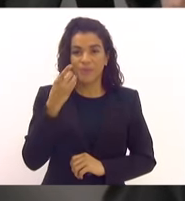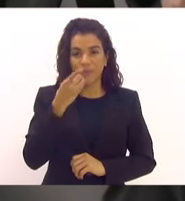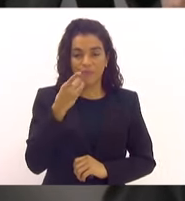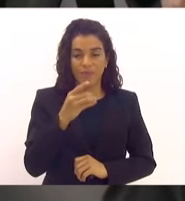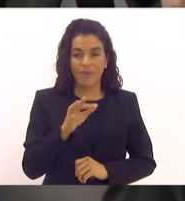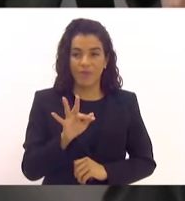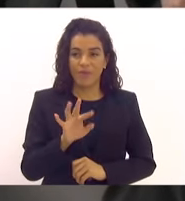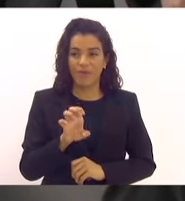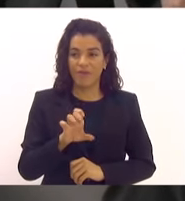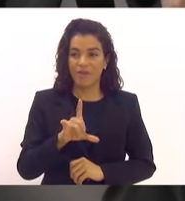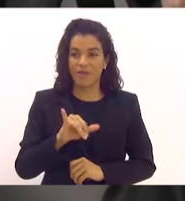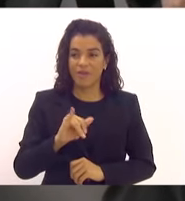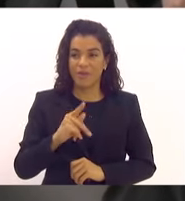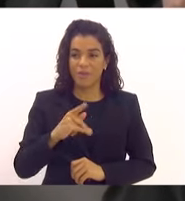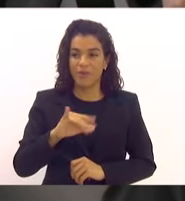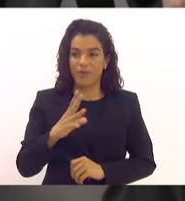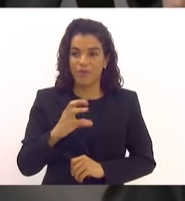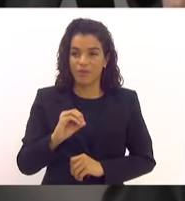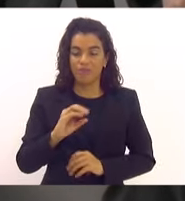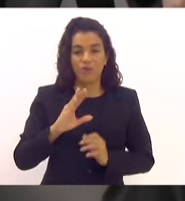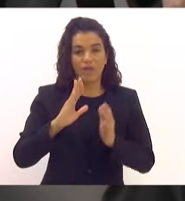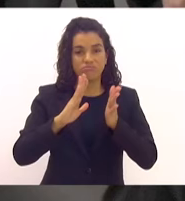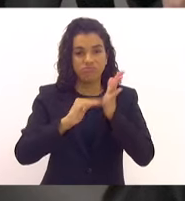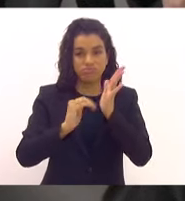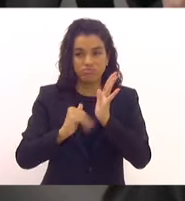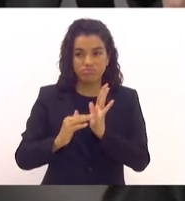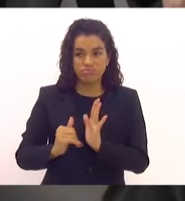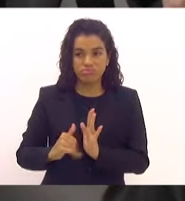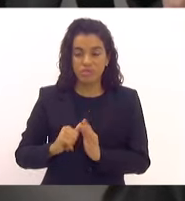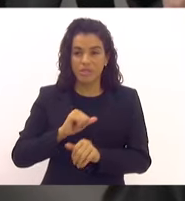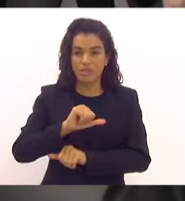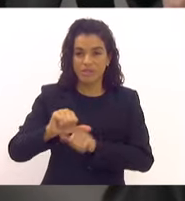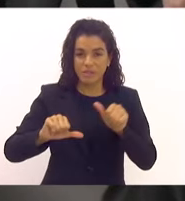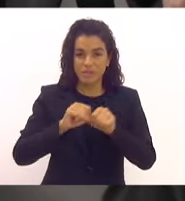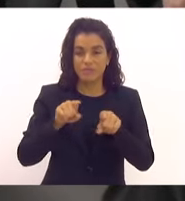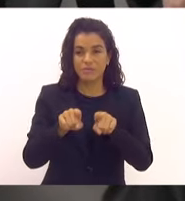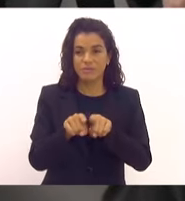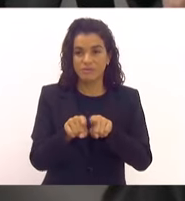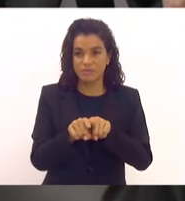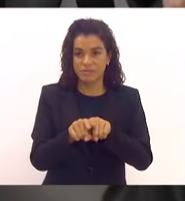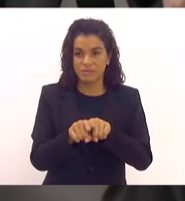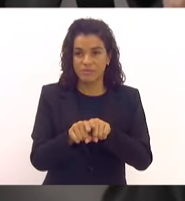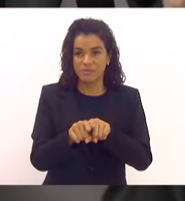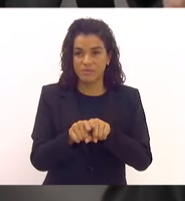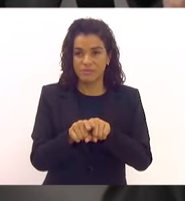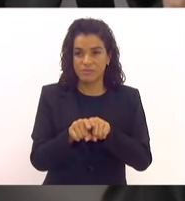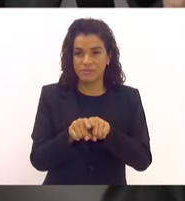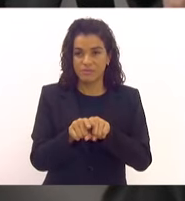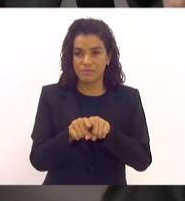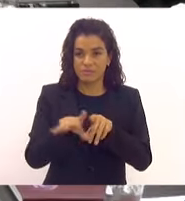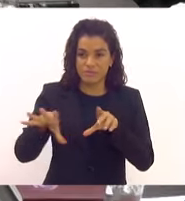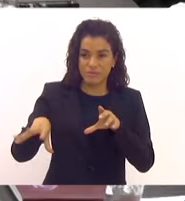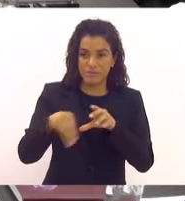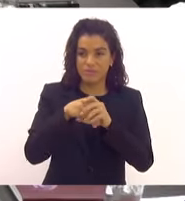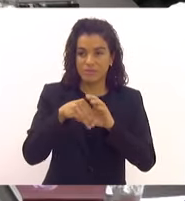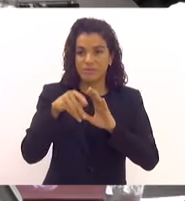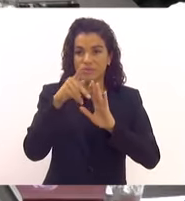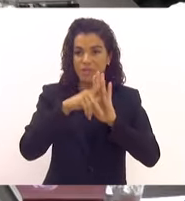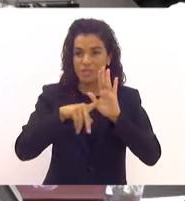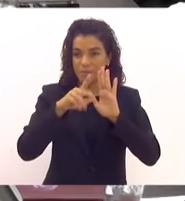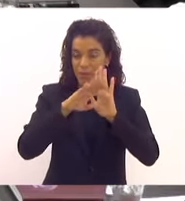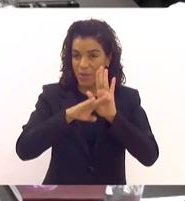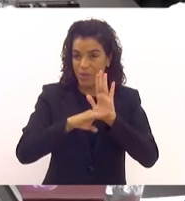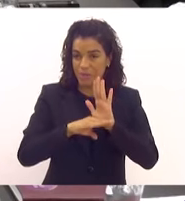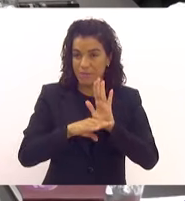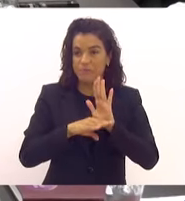Raves está suprimindo e transformá-las também em inclusão, né, nesse programa. É